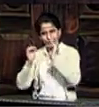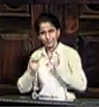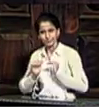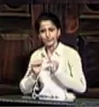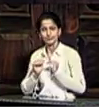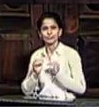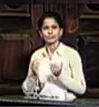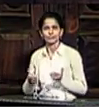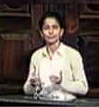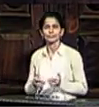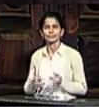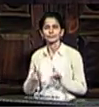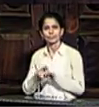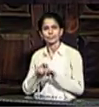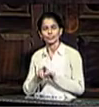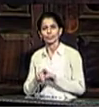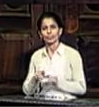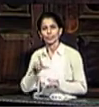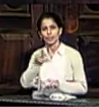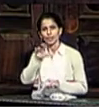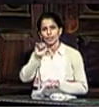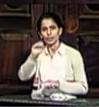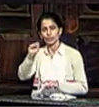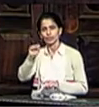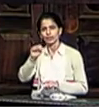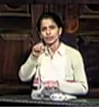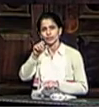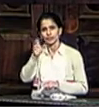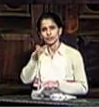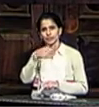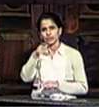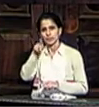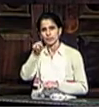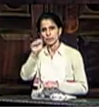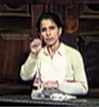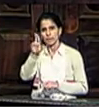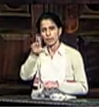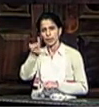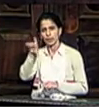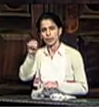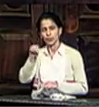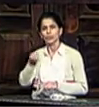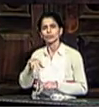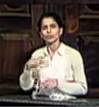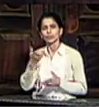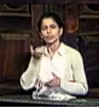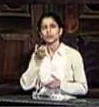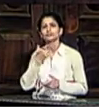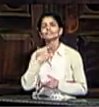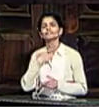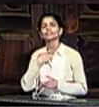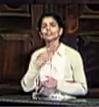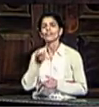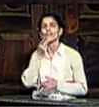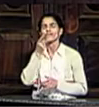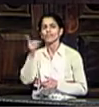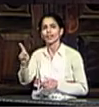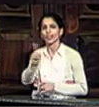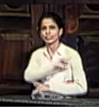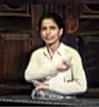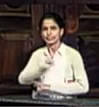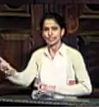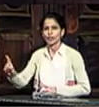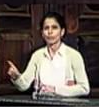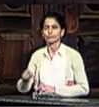decano, o deputado Luiz Paulo, mas o que eu desejava verdadeiramente era ter dito não àquele projeto